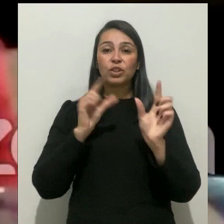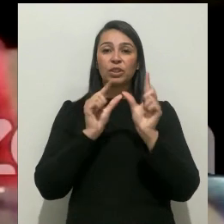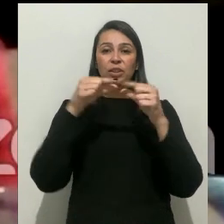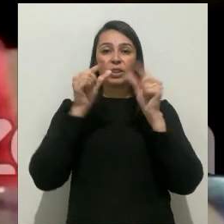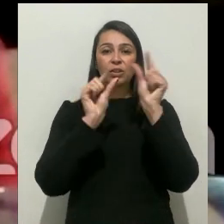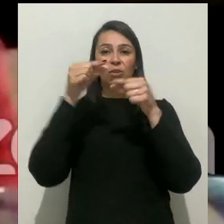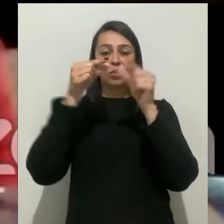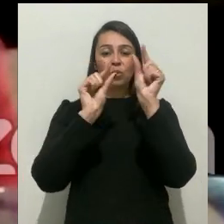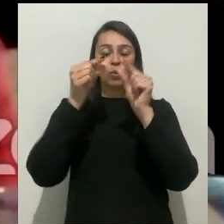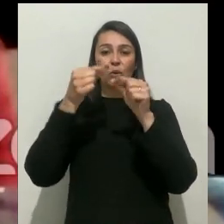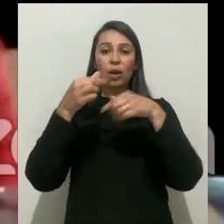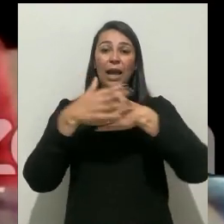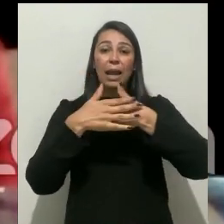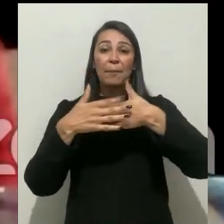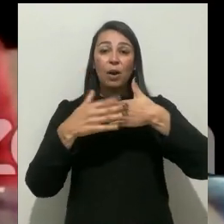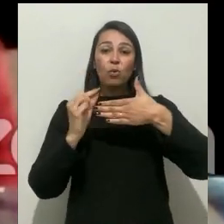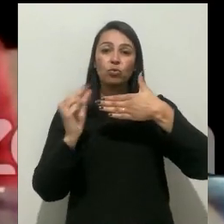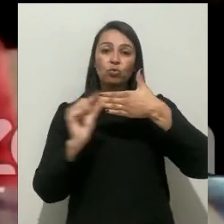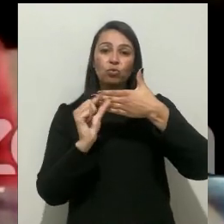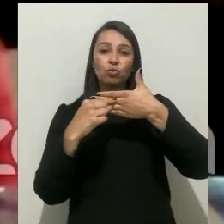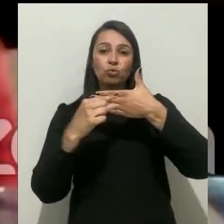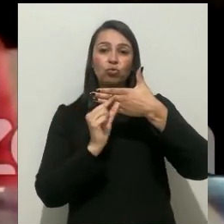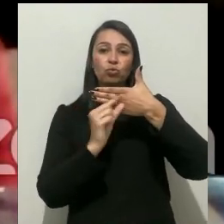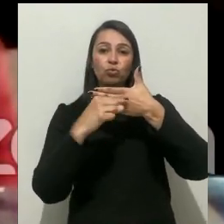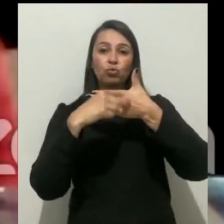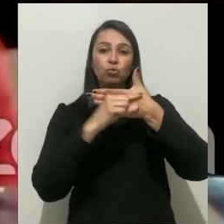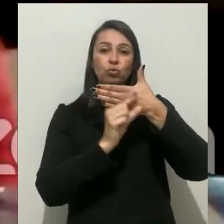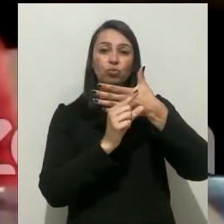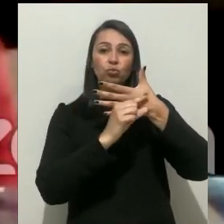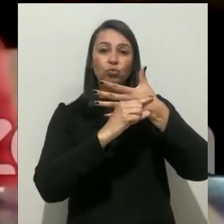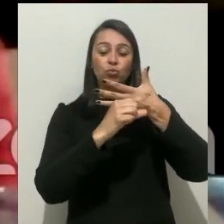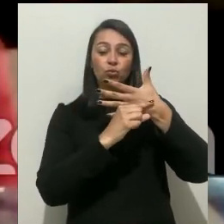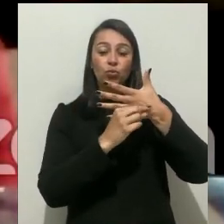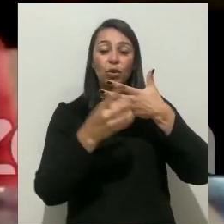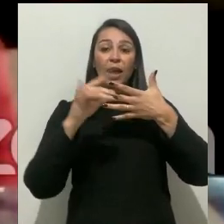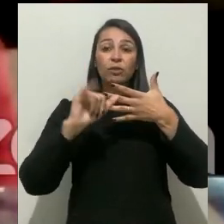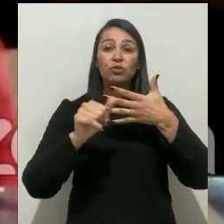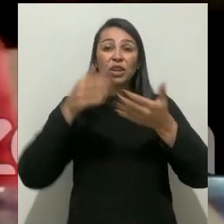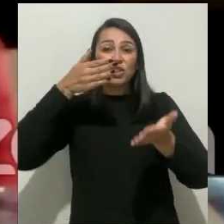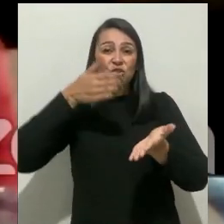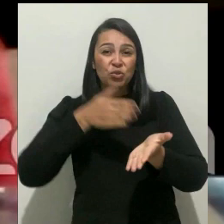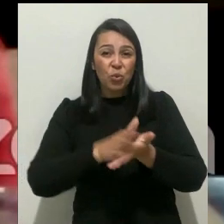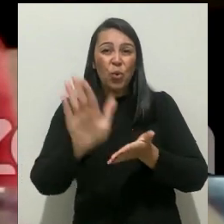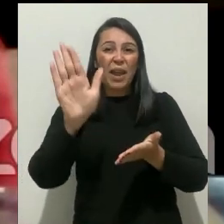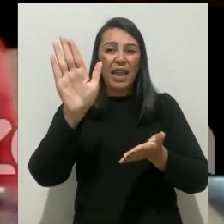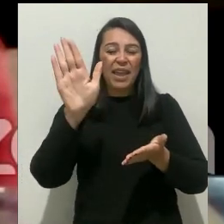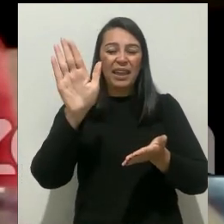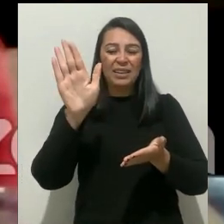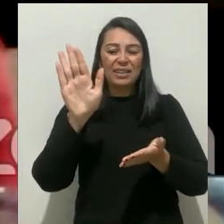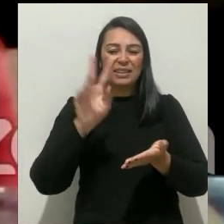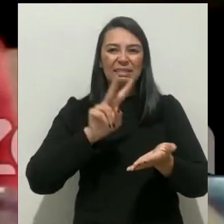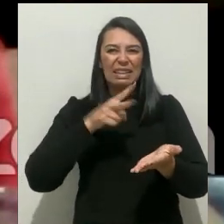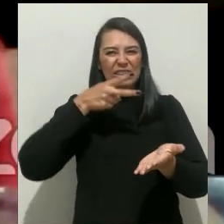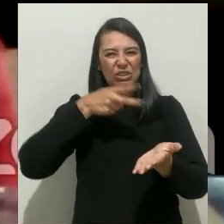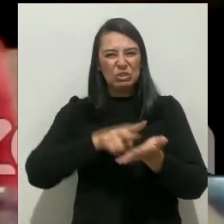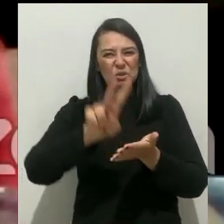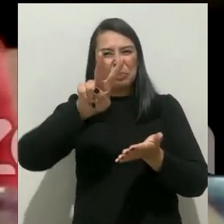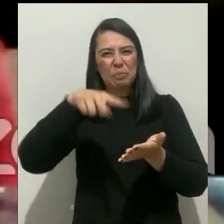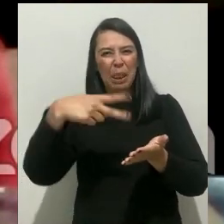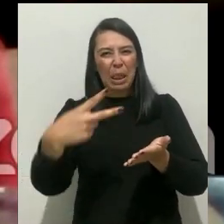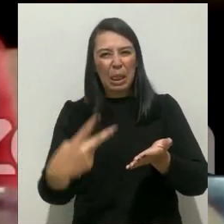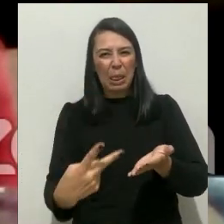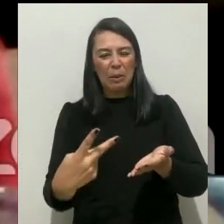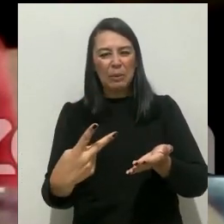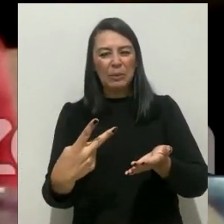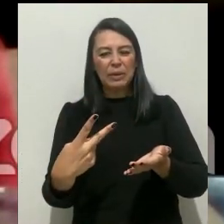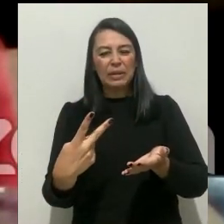mosaicos de cada sabão na mão, ali perto da mão, num belo dia, ele escorrega, ele bate num caipo de madeira, que era do